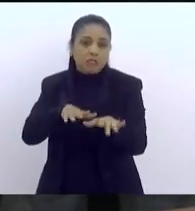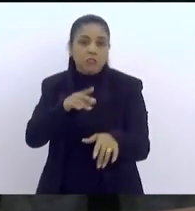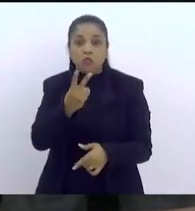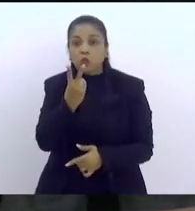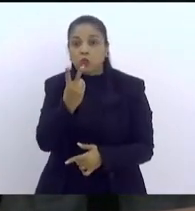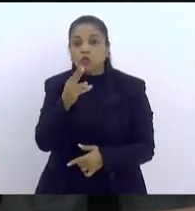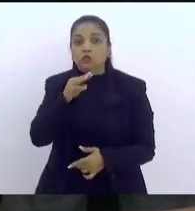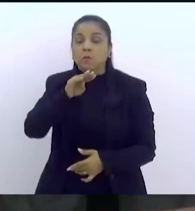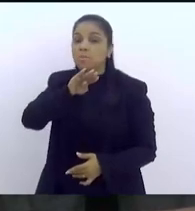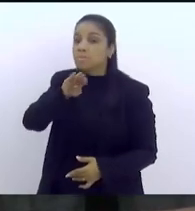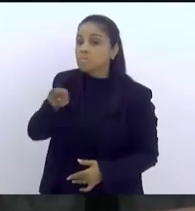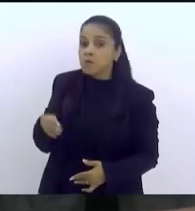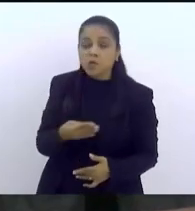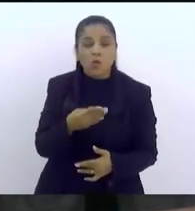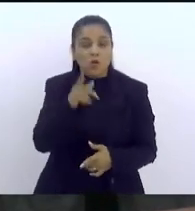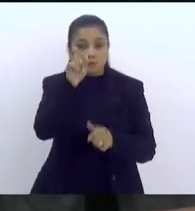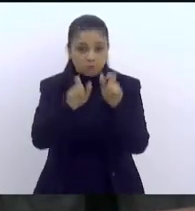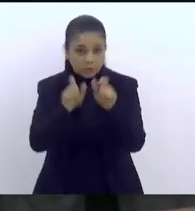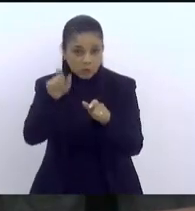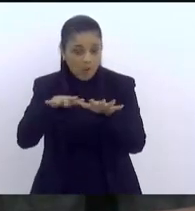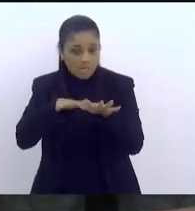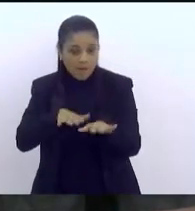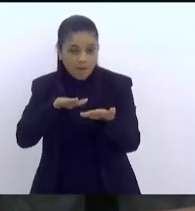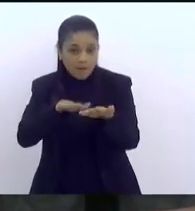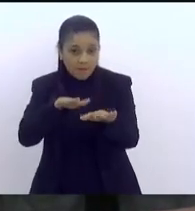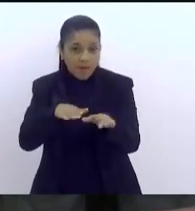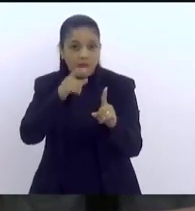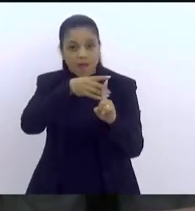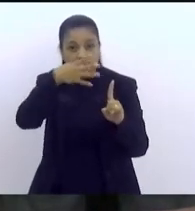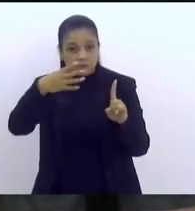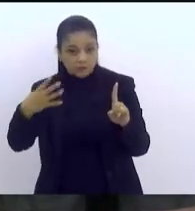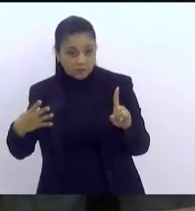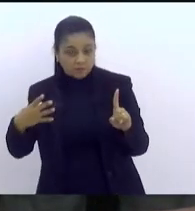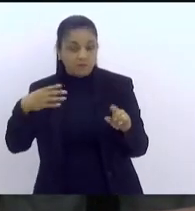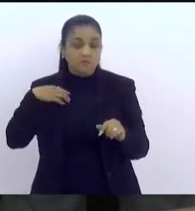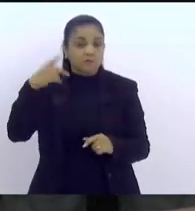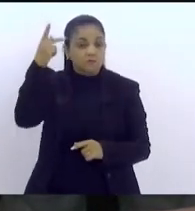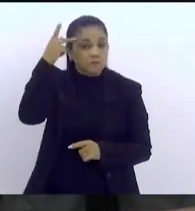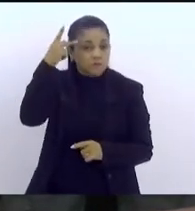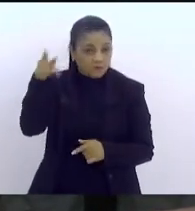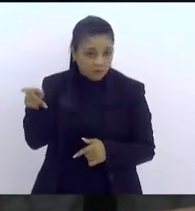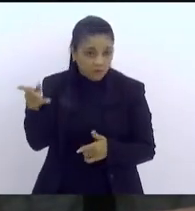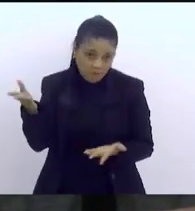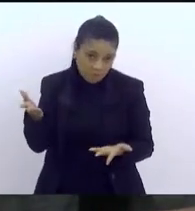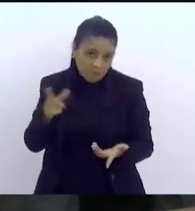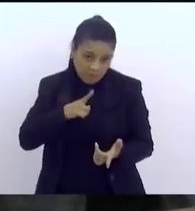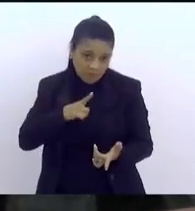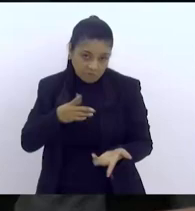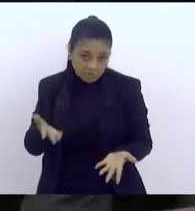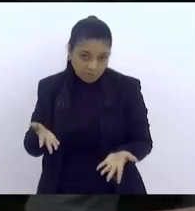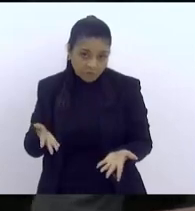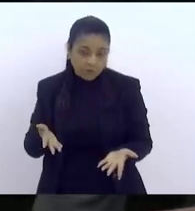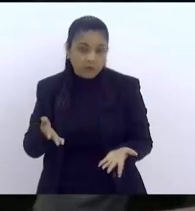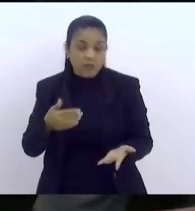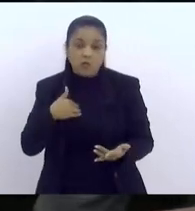parada LGBT em São Paulo. Então, na verdade, outra coisa, eu quero dizer que eu não peço verificação